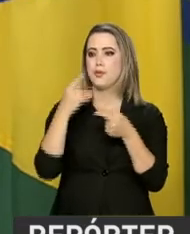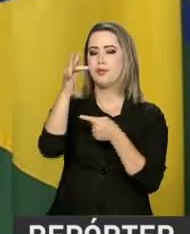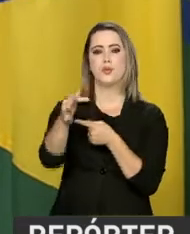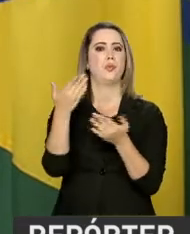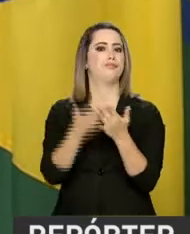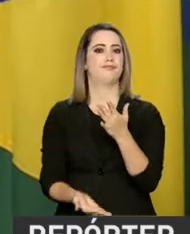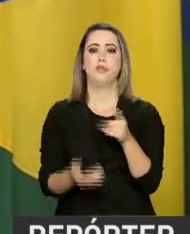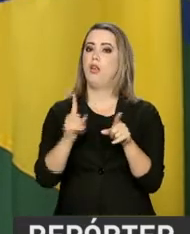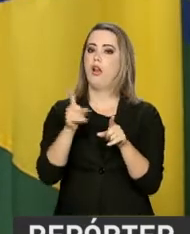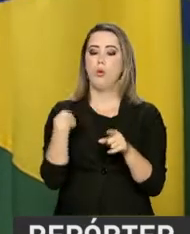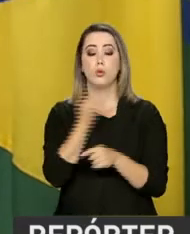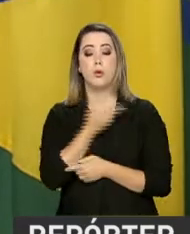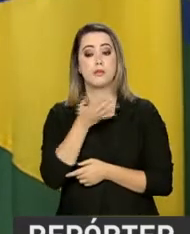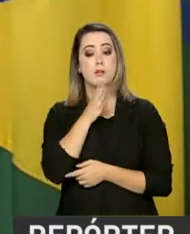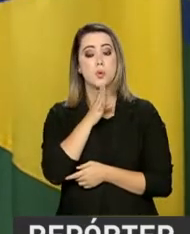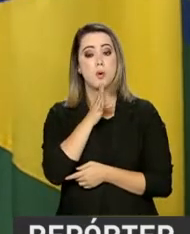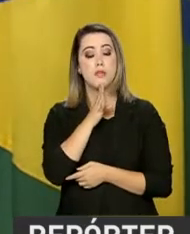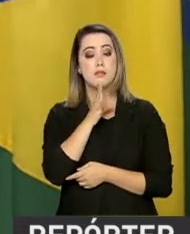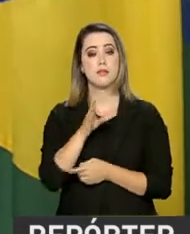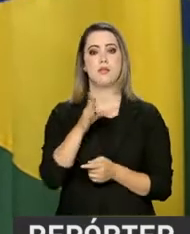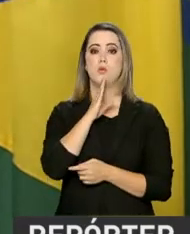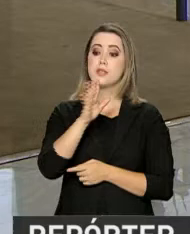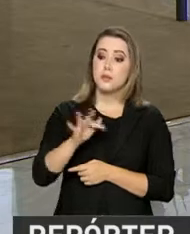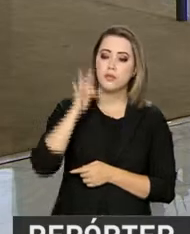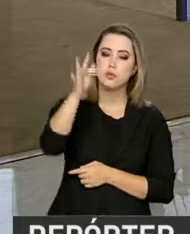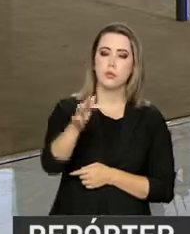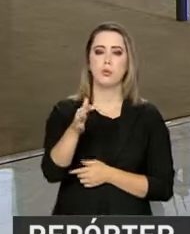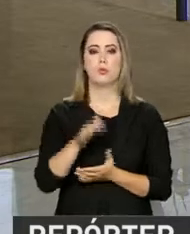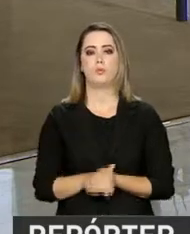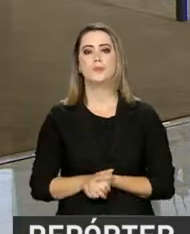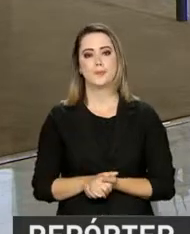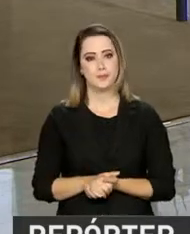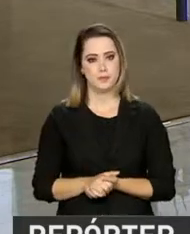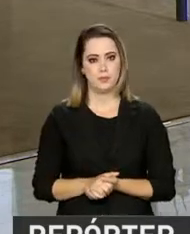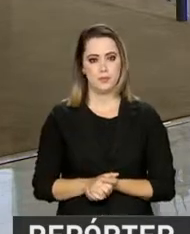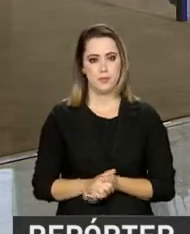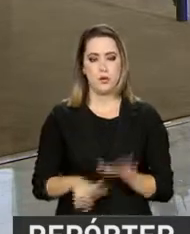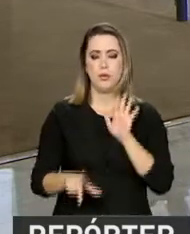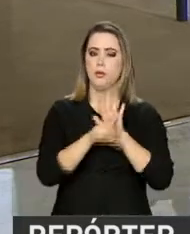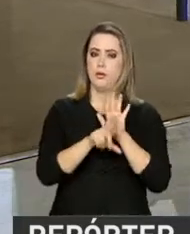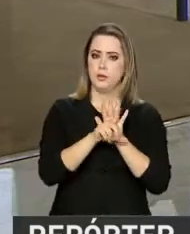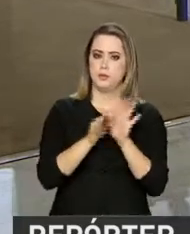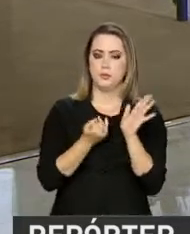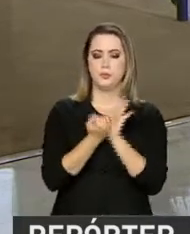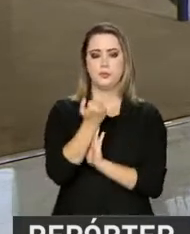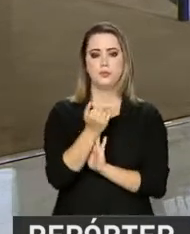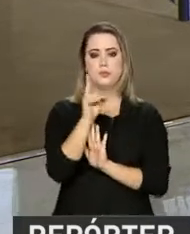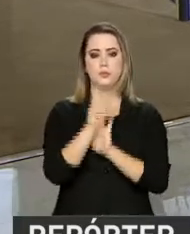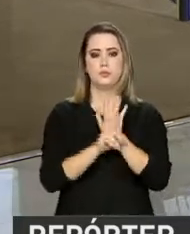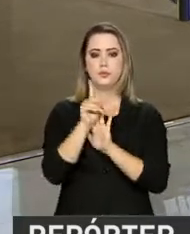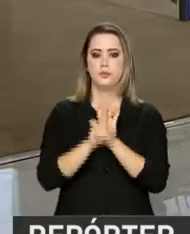é reconhecimento e o reconhecimento vem logo depois na lei vão ser mantidos os